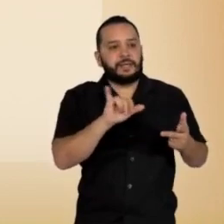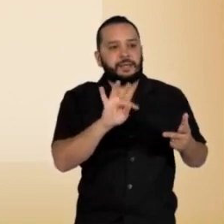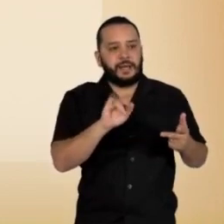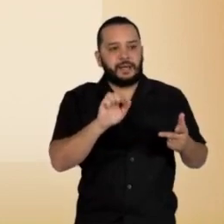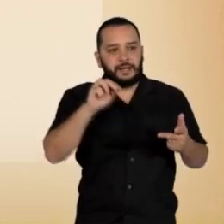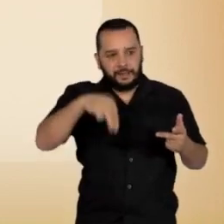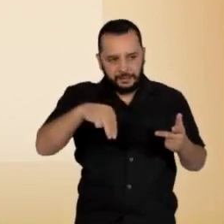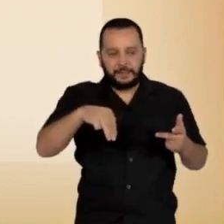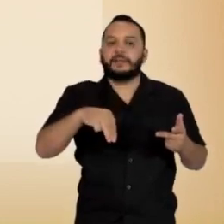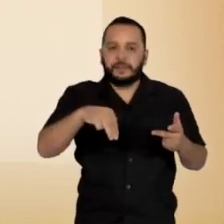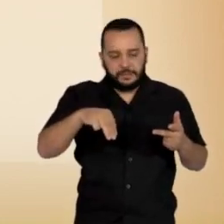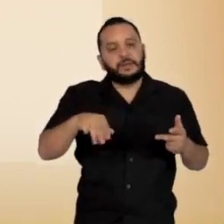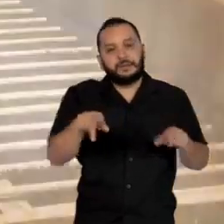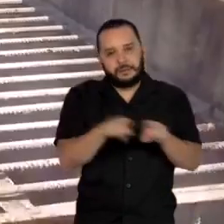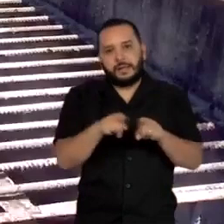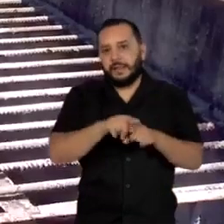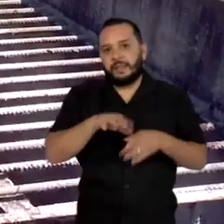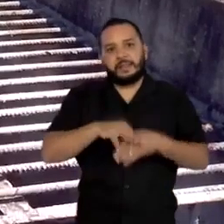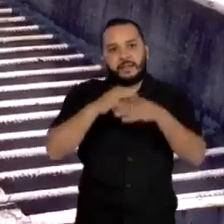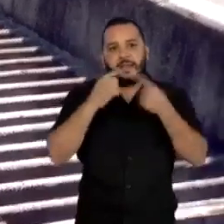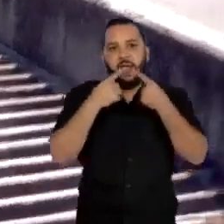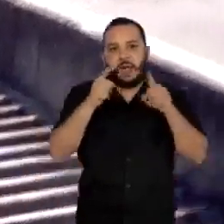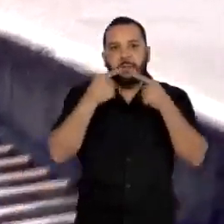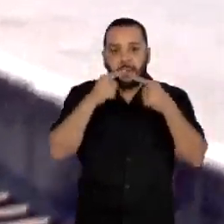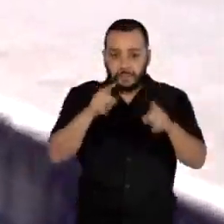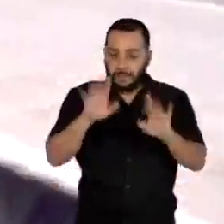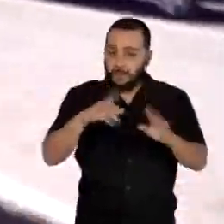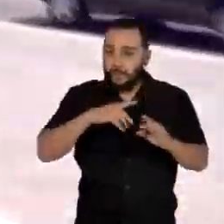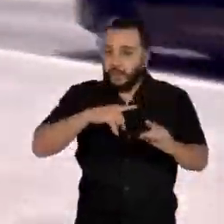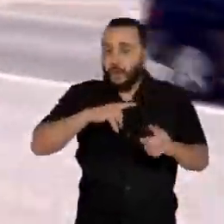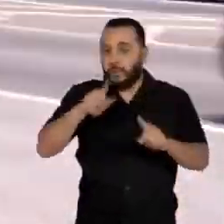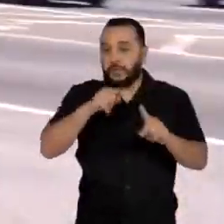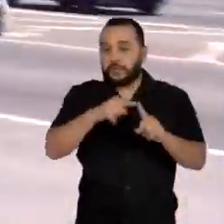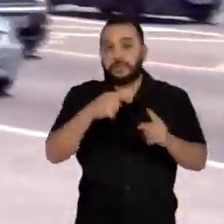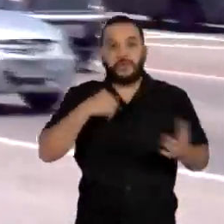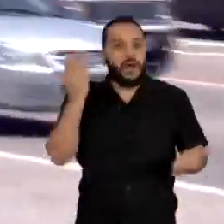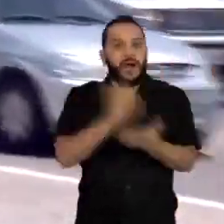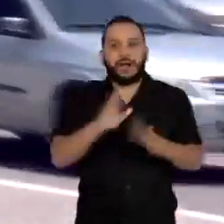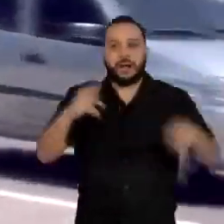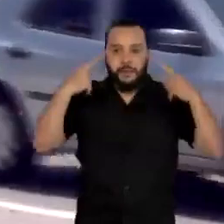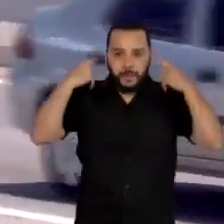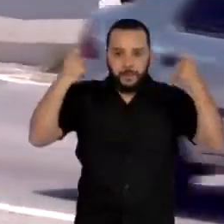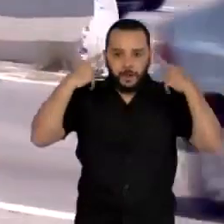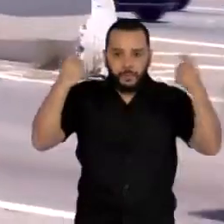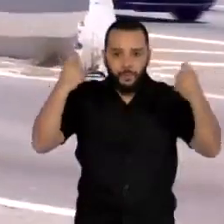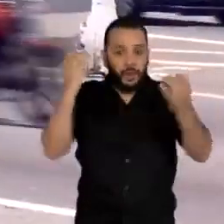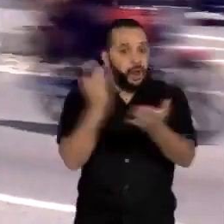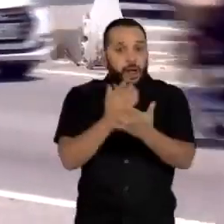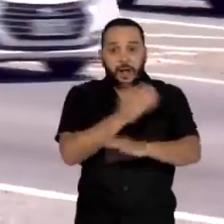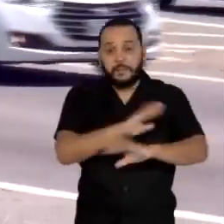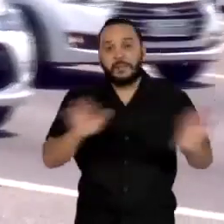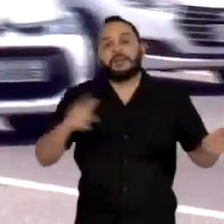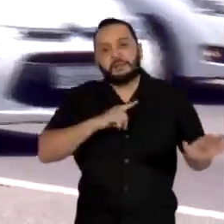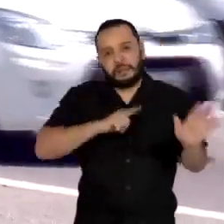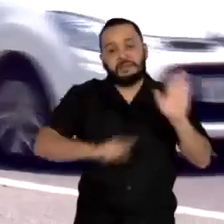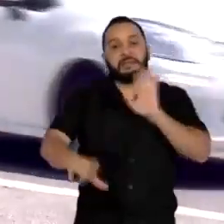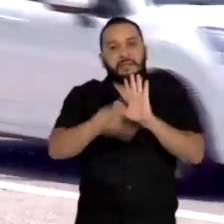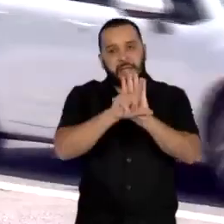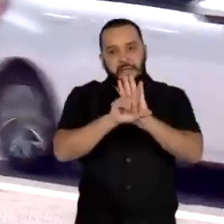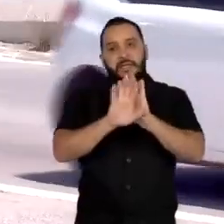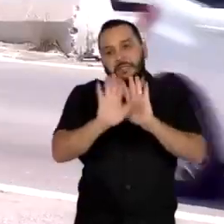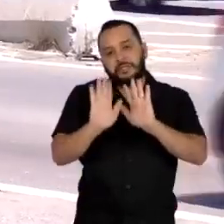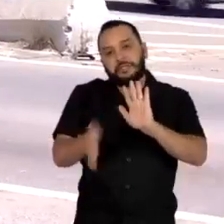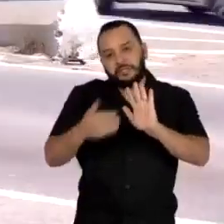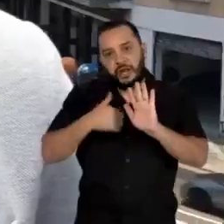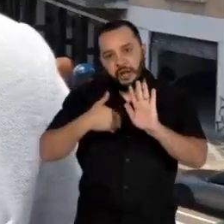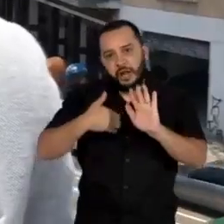sul, lideram as queixas. Com o objetivo de combater a poluição sonora na cidade, neste ano foi regulamentado o mapa do ruído